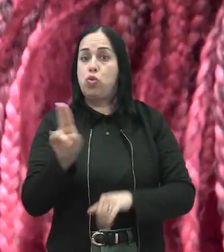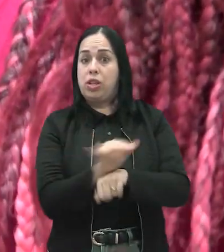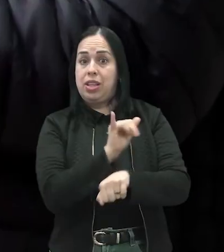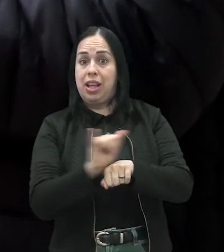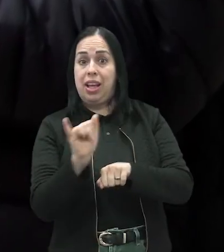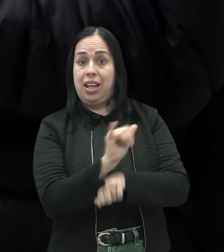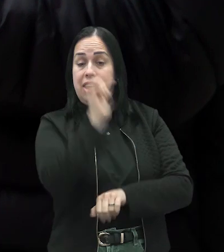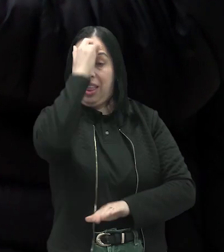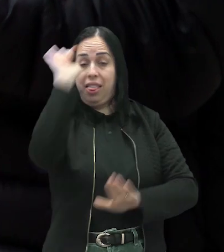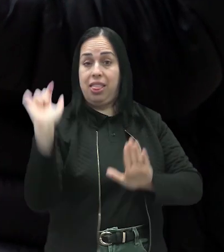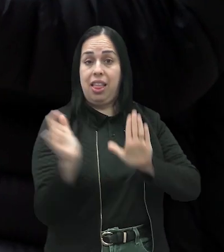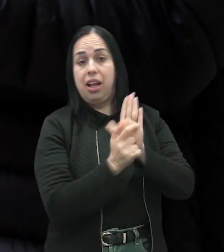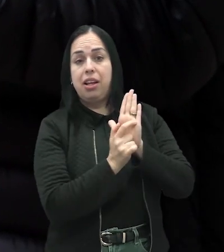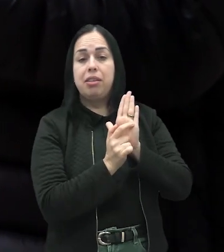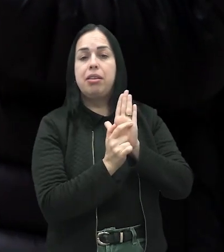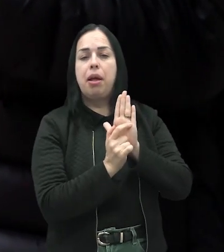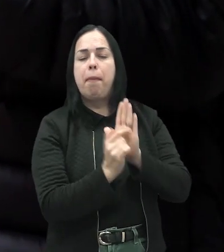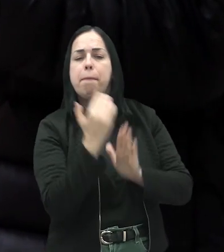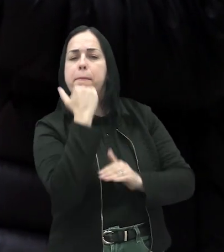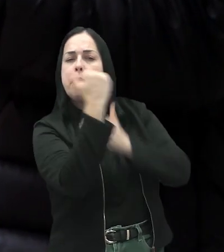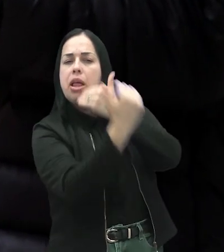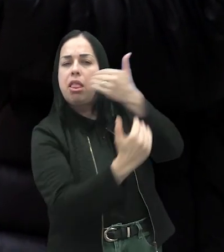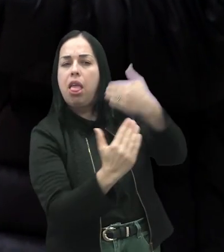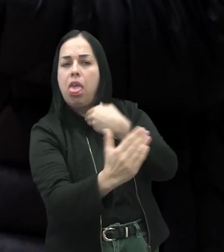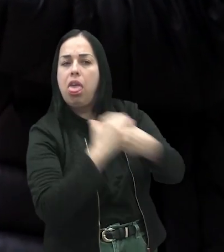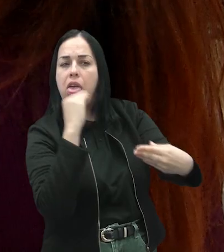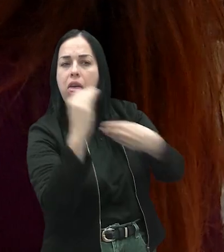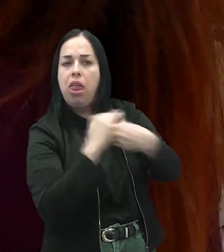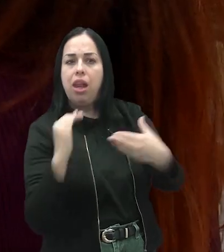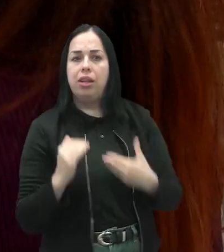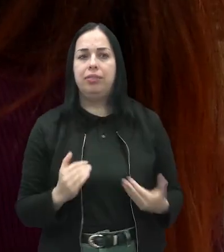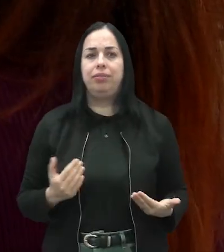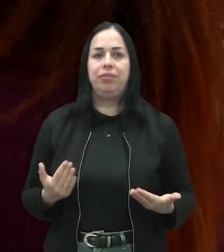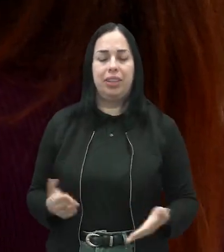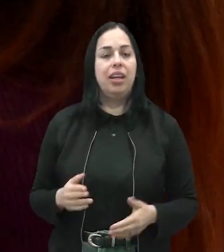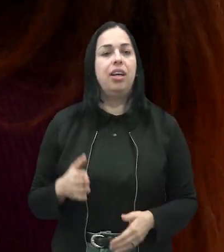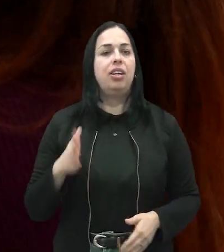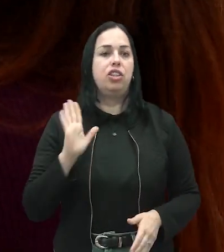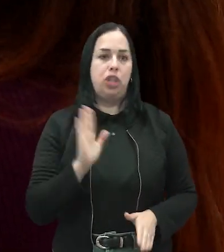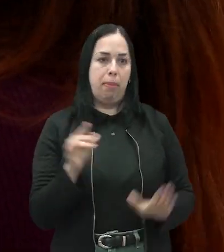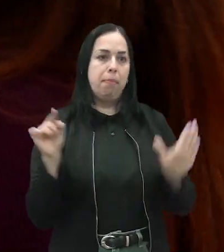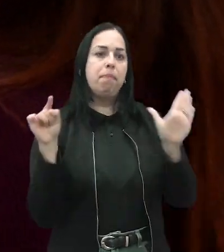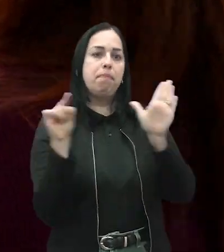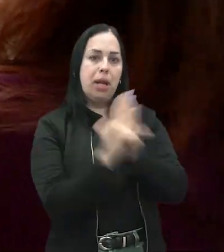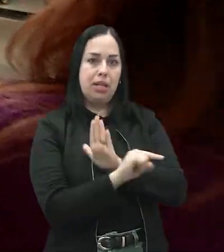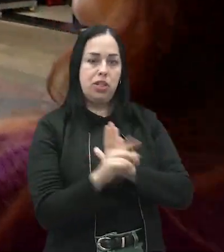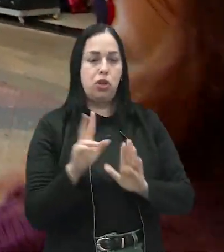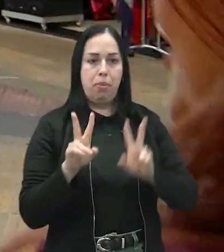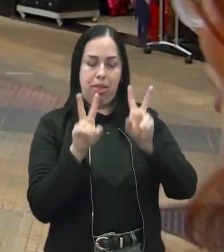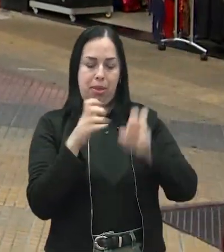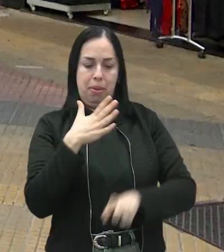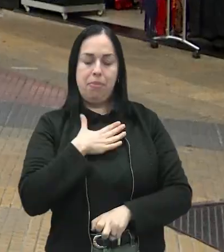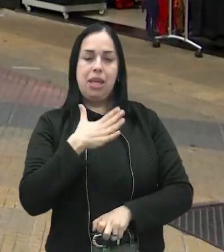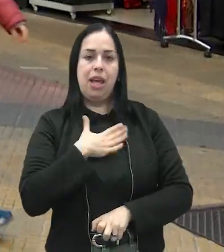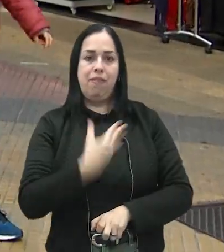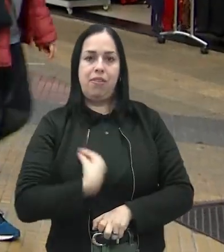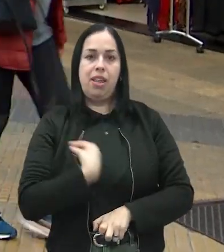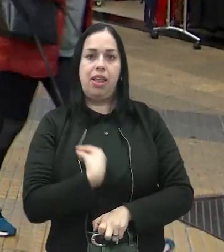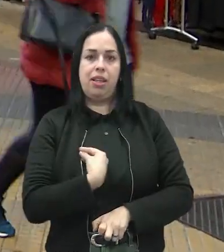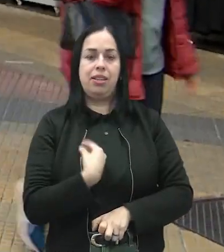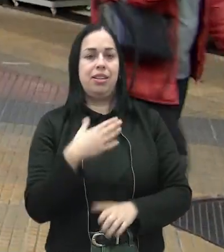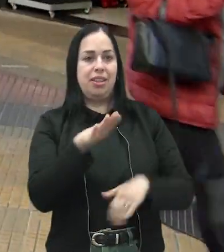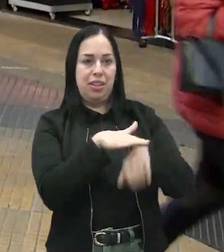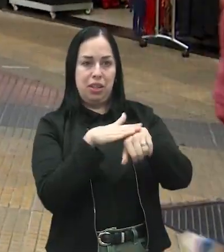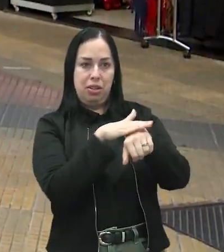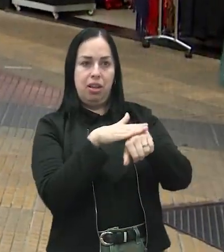de IA para uma espécie de sessão de terapia. Eu já perguntei algo sobre mim, né? Porque conversando com ele, às